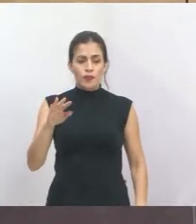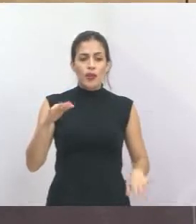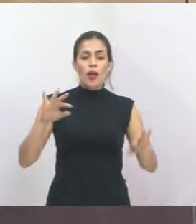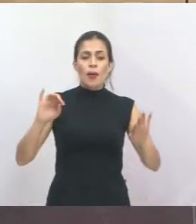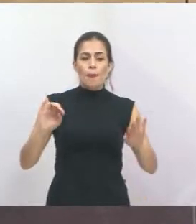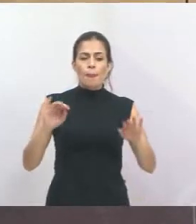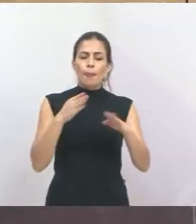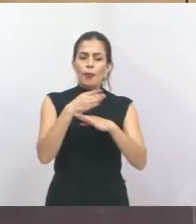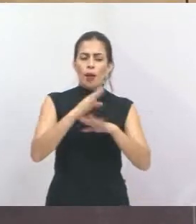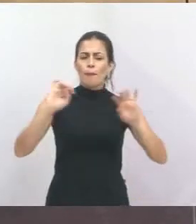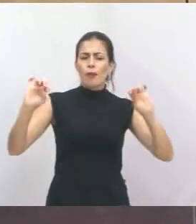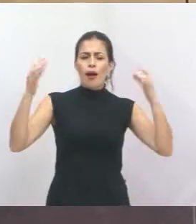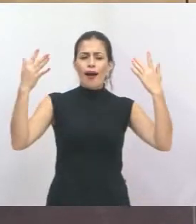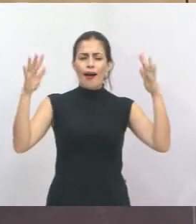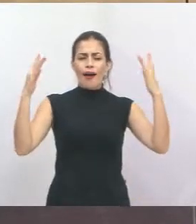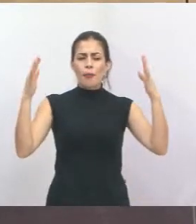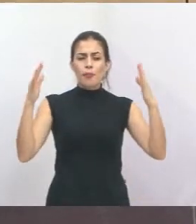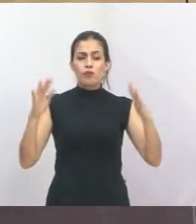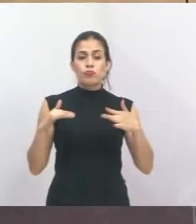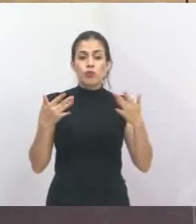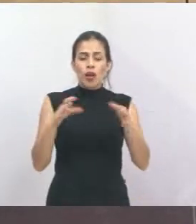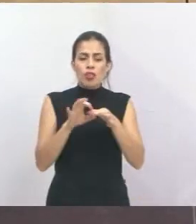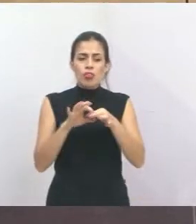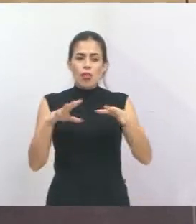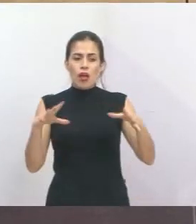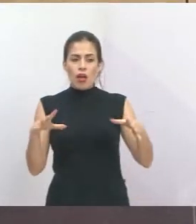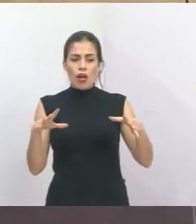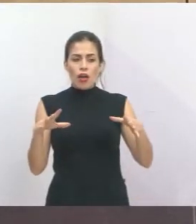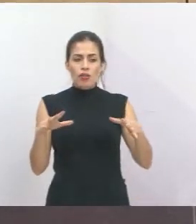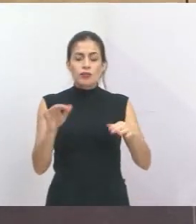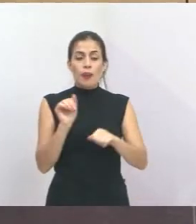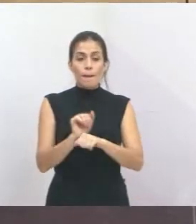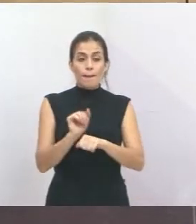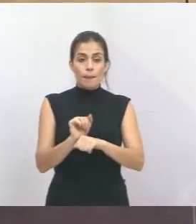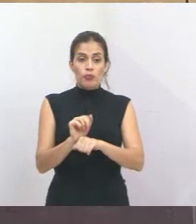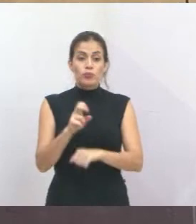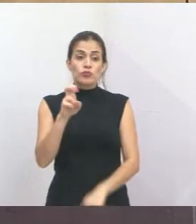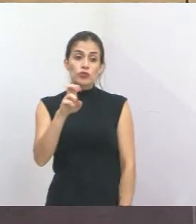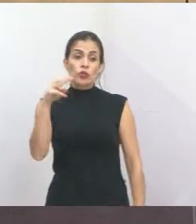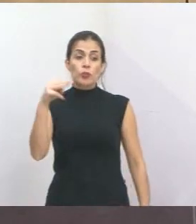aprovado por aclamação. De modo, suspendo a sessão por 5 minutos